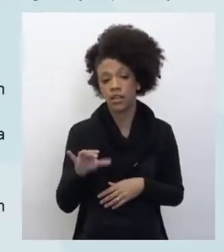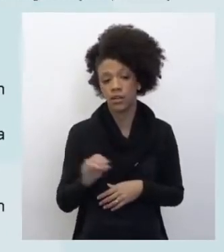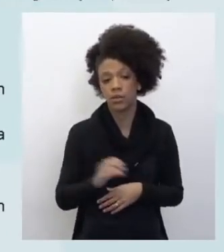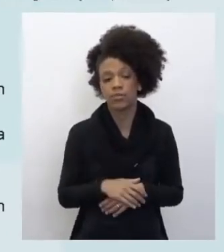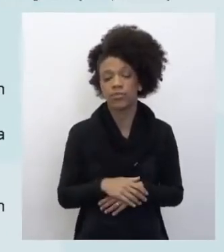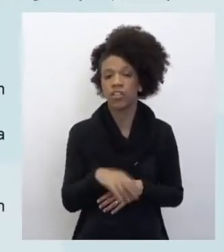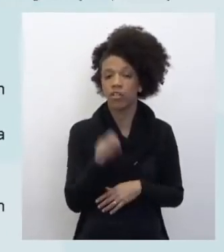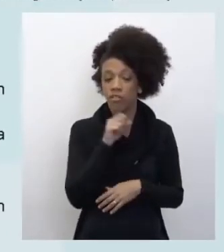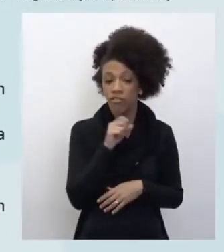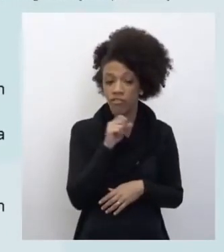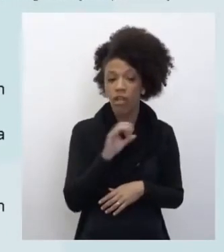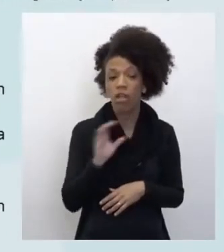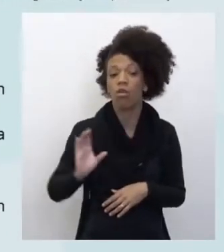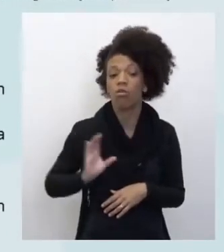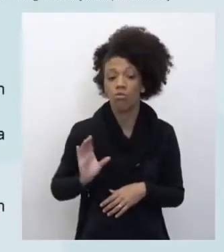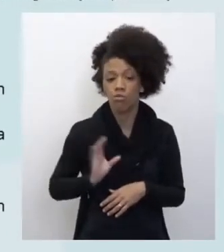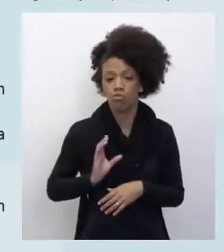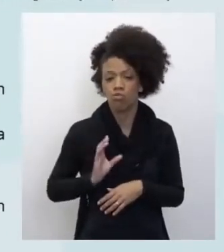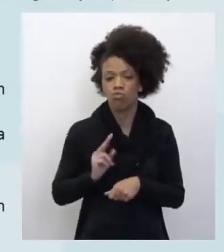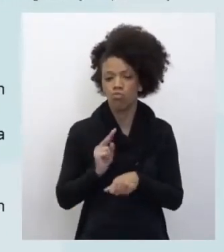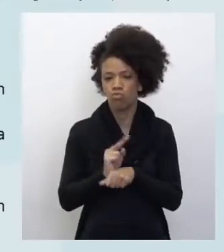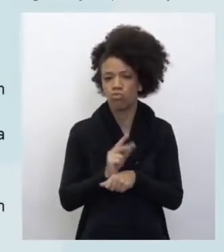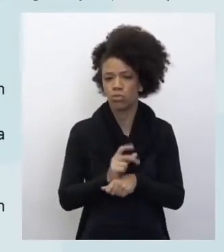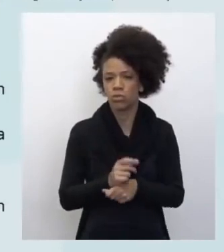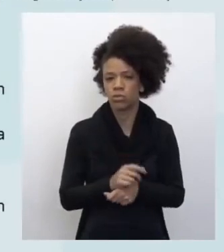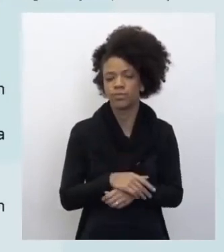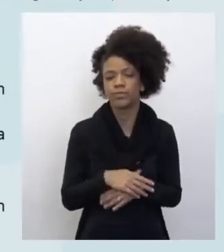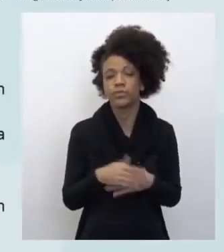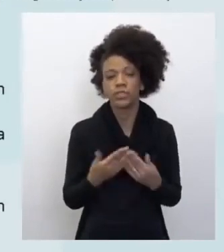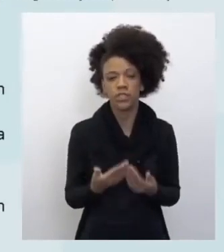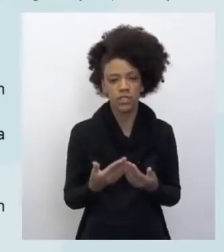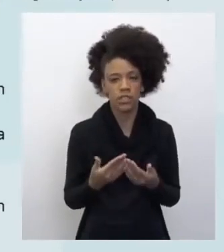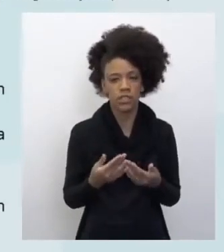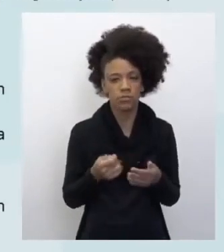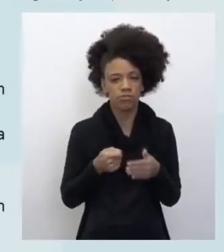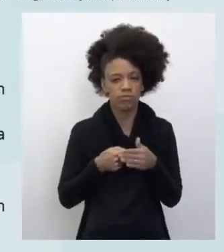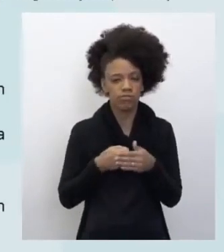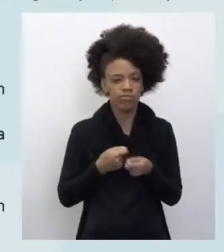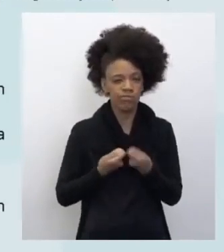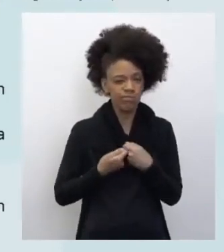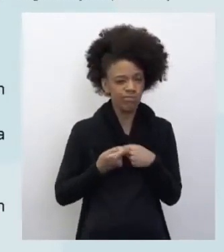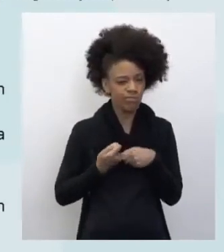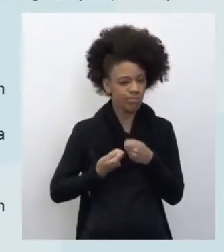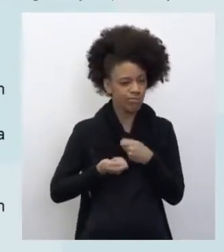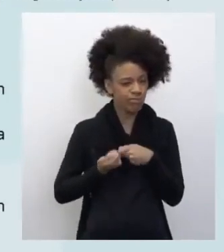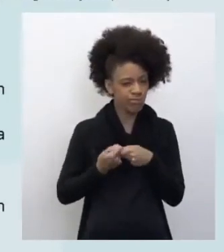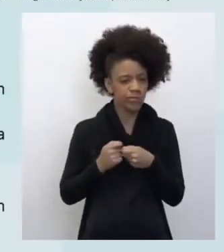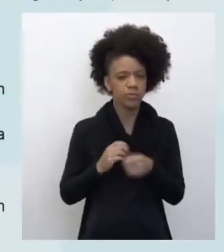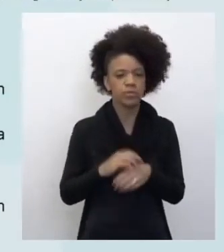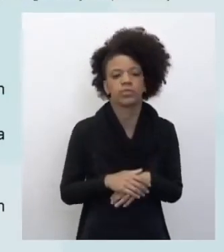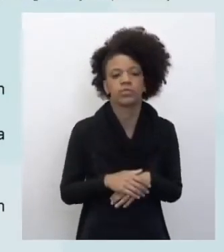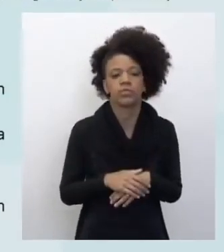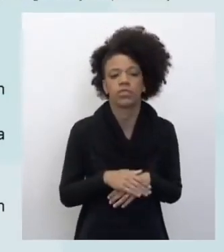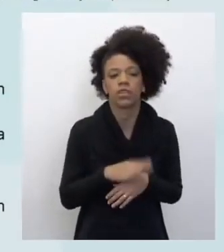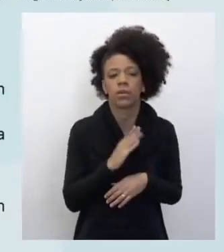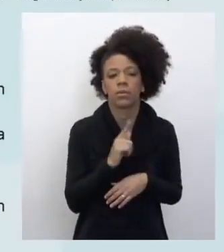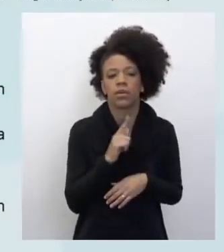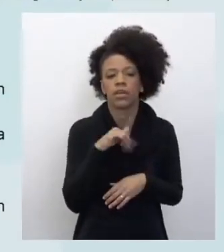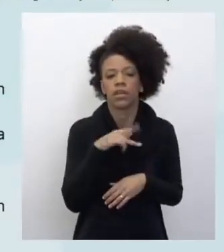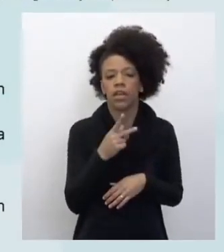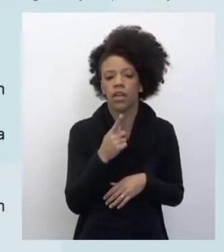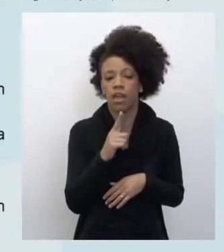conservador, autoritário e pão duro. Briguela, trapaceiro e cantor, também era servo